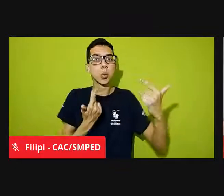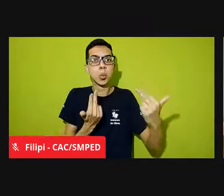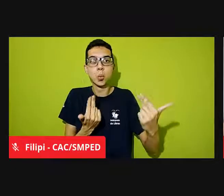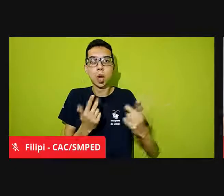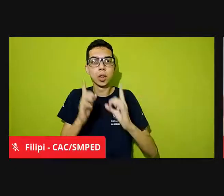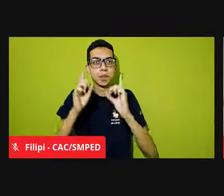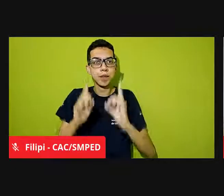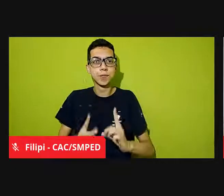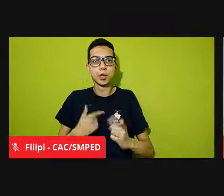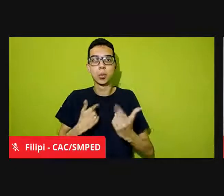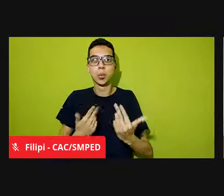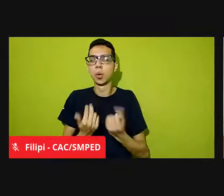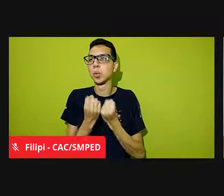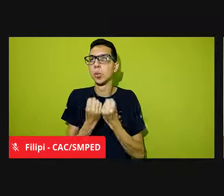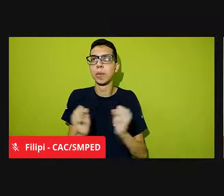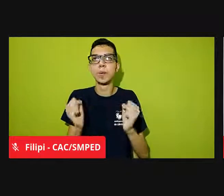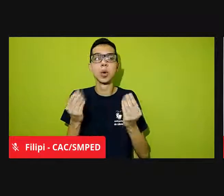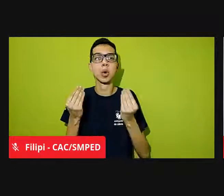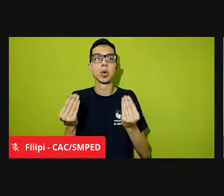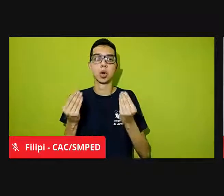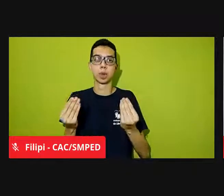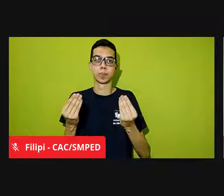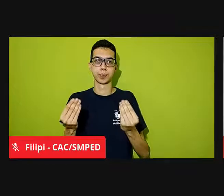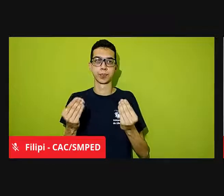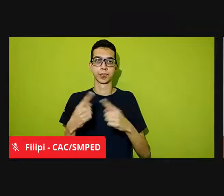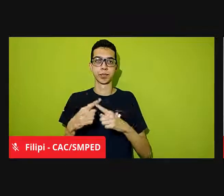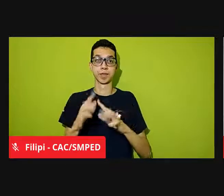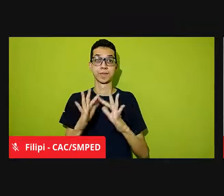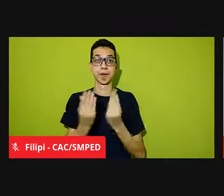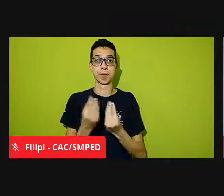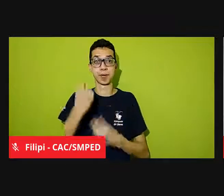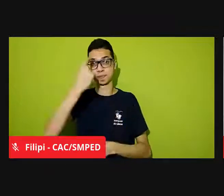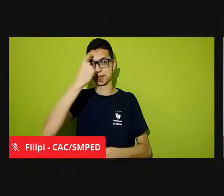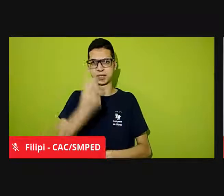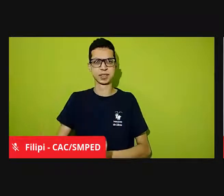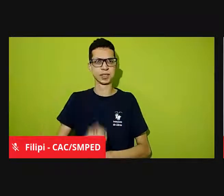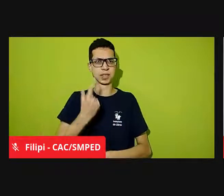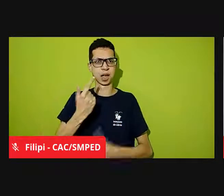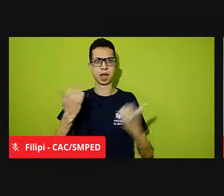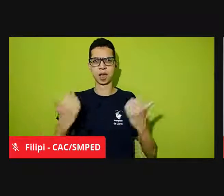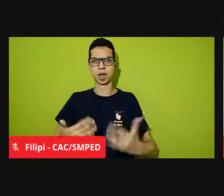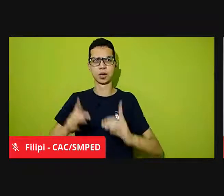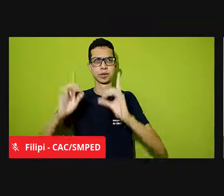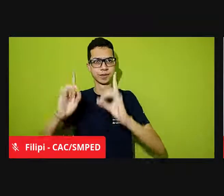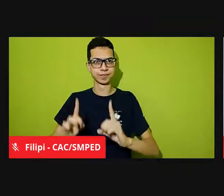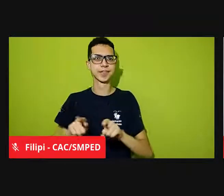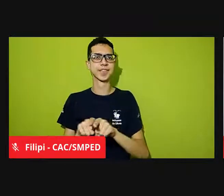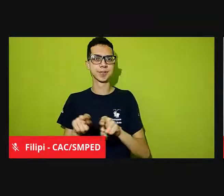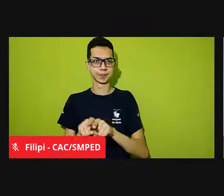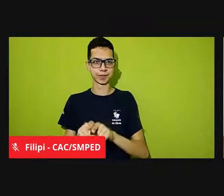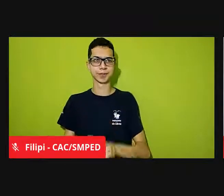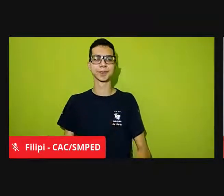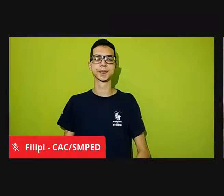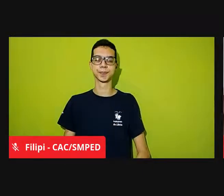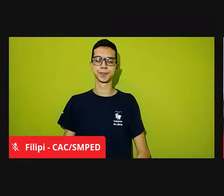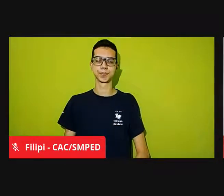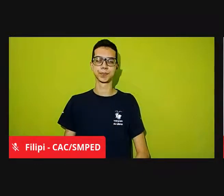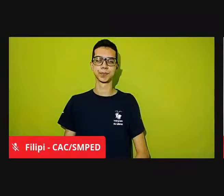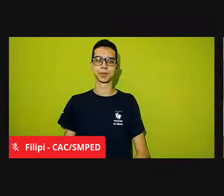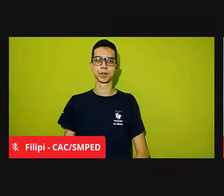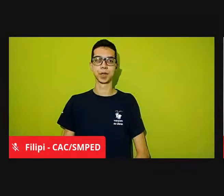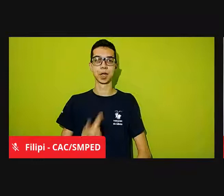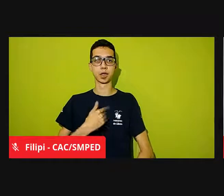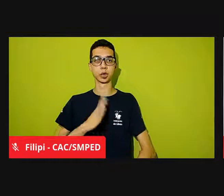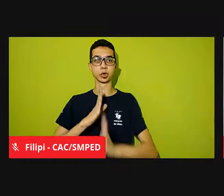eu, não é possível, como é que é isso? Vamos reviver. Porque na minha família até então era um tabu falar sobre esses aspectos da deficiência também. Aí